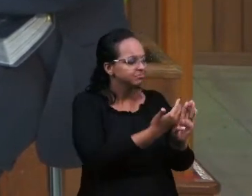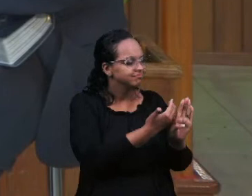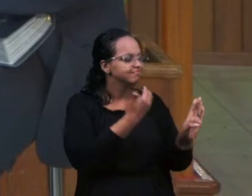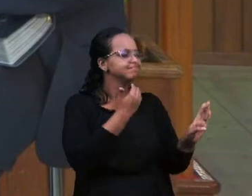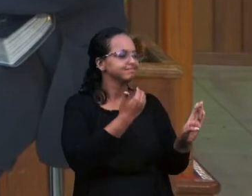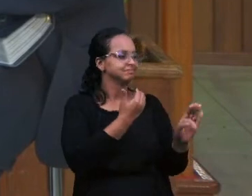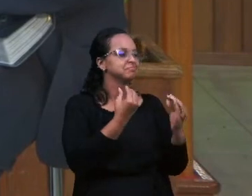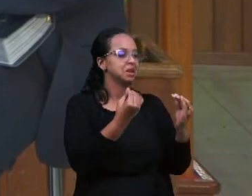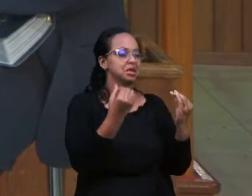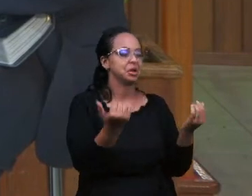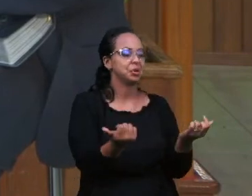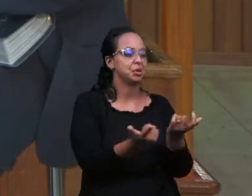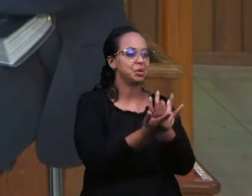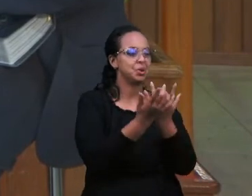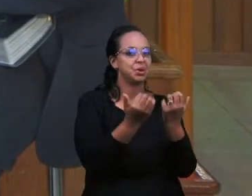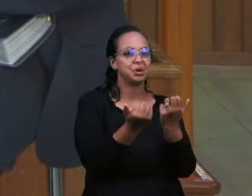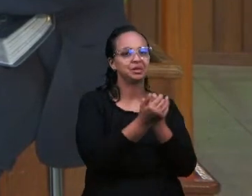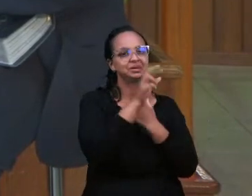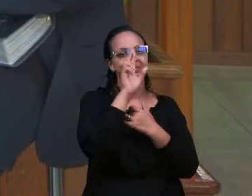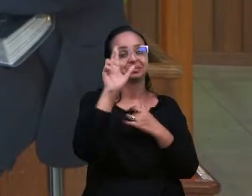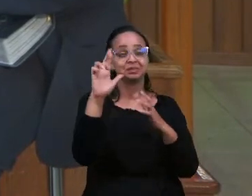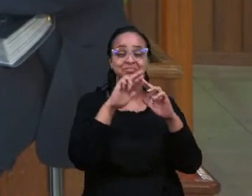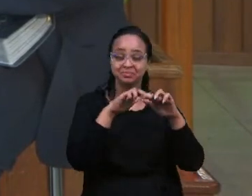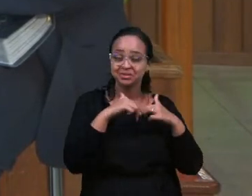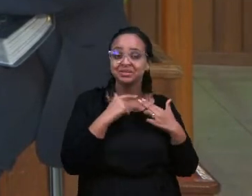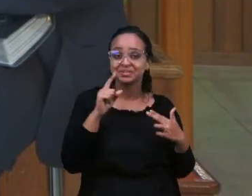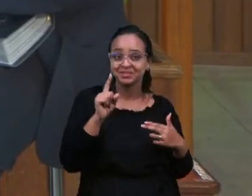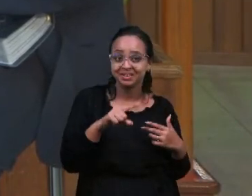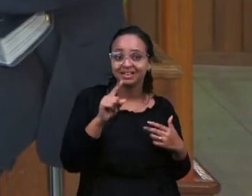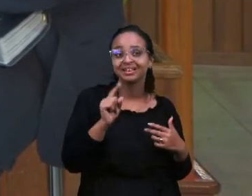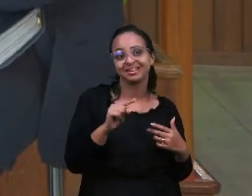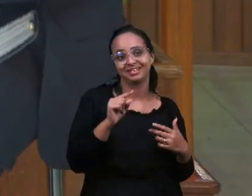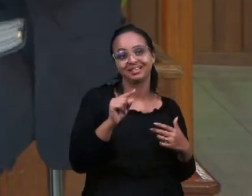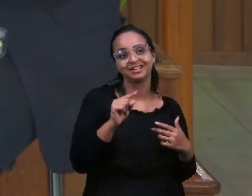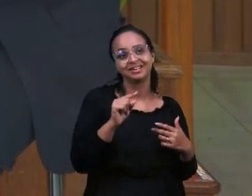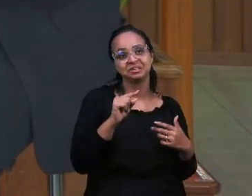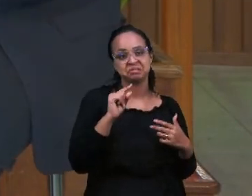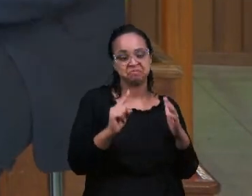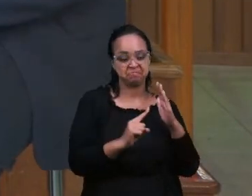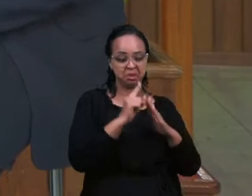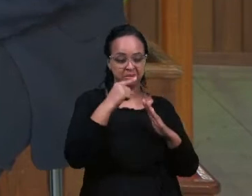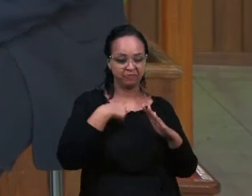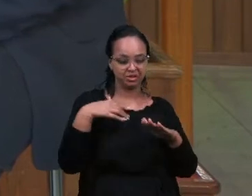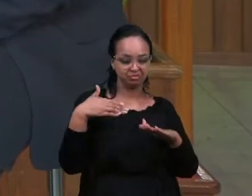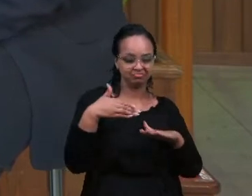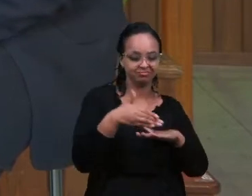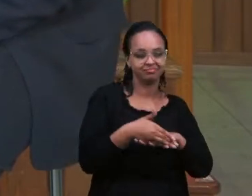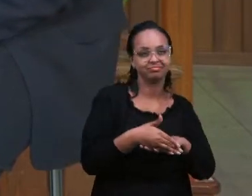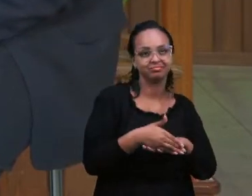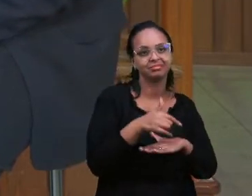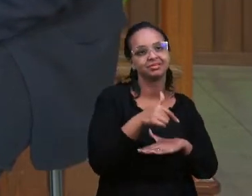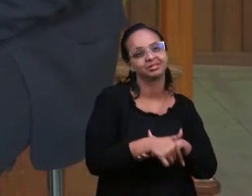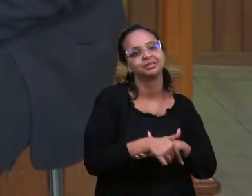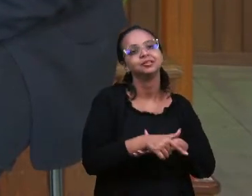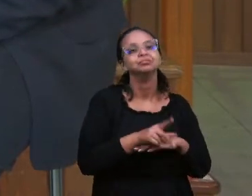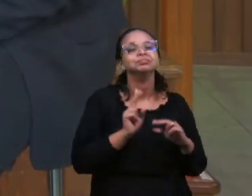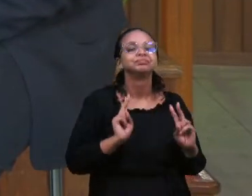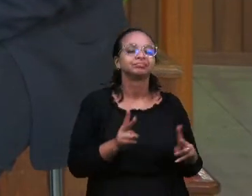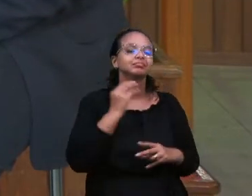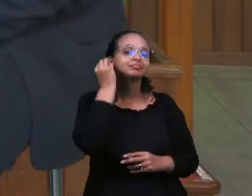mesmo. Para a glória do nome do Senhor, né? Isso, desde também a primeira vez que entrei, sempre